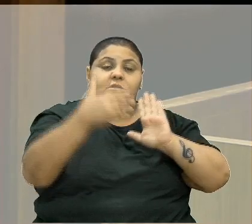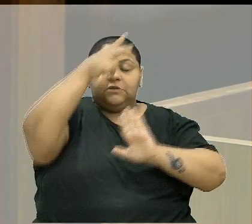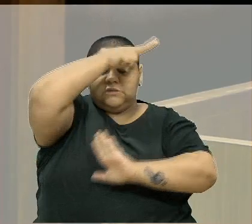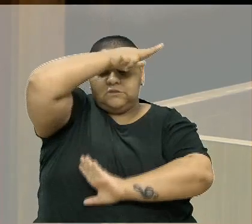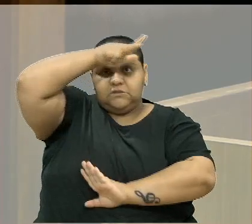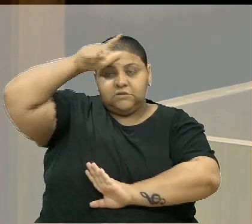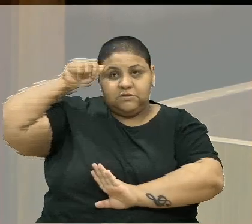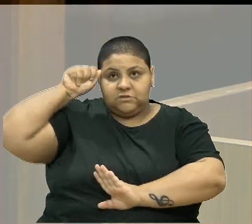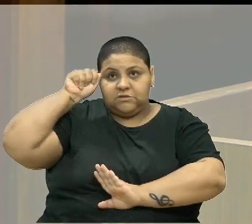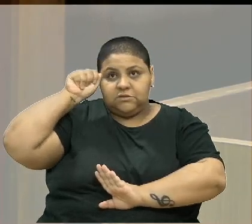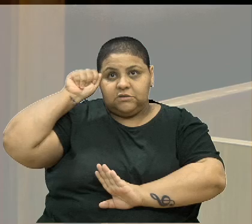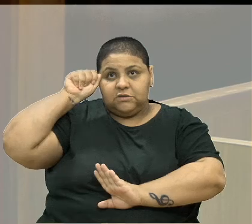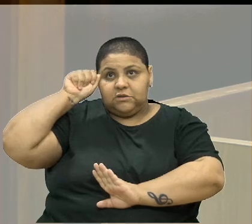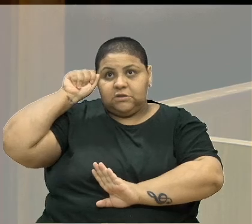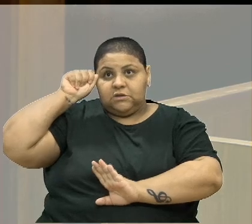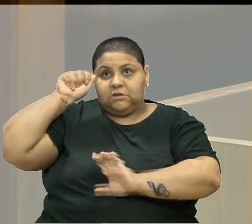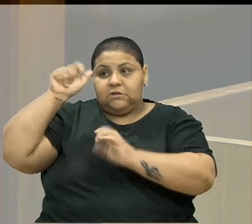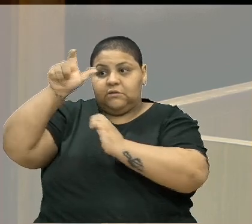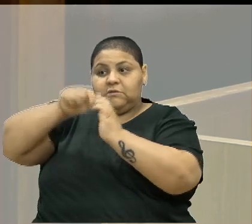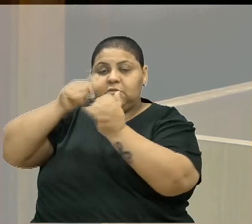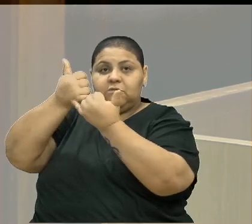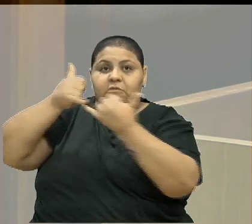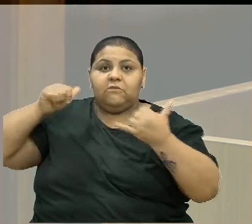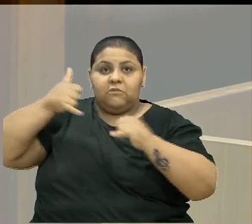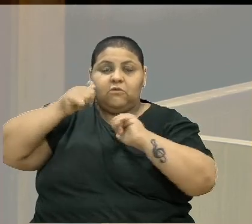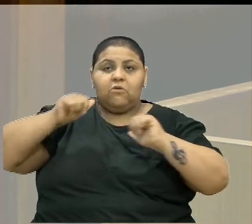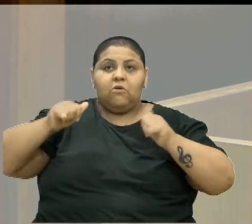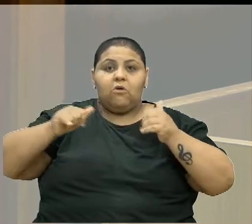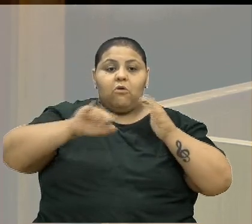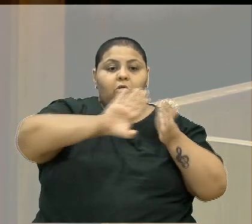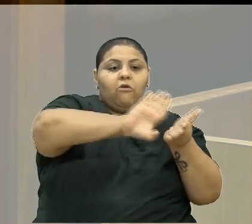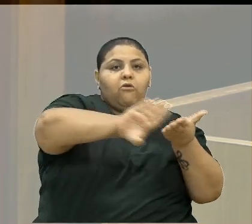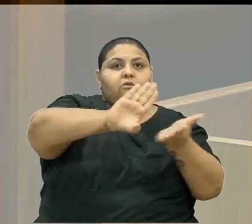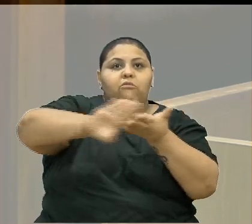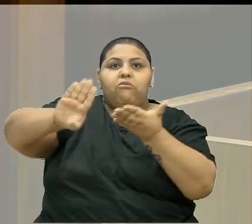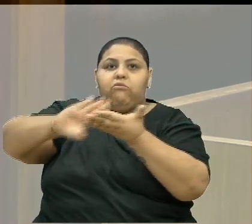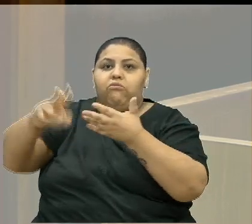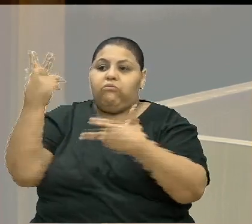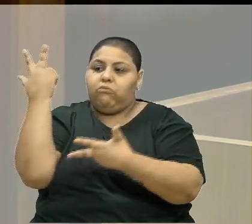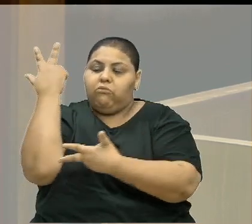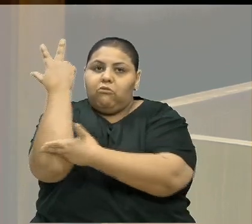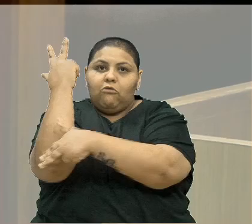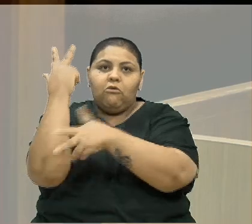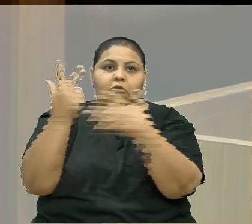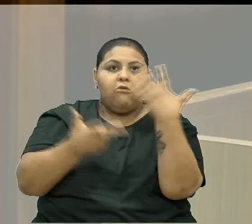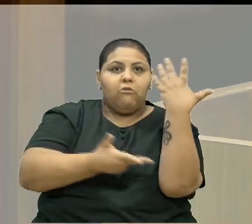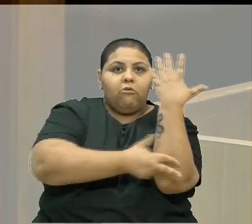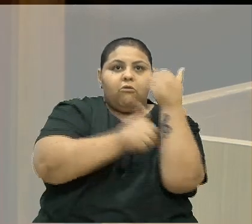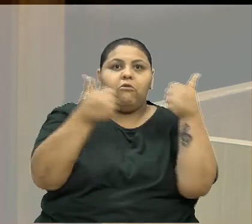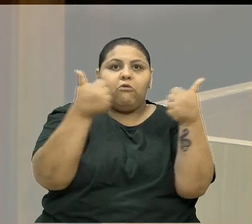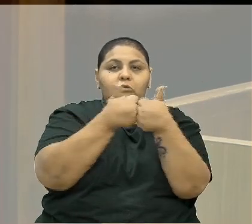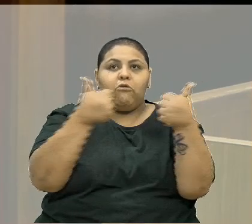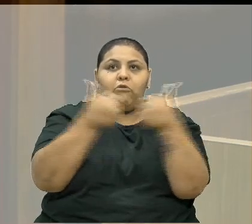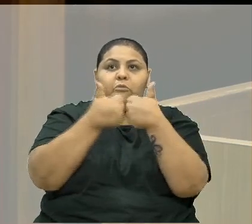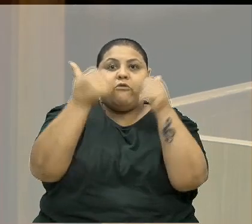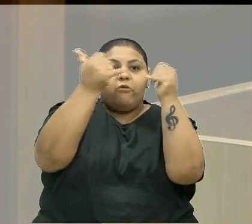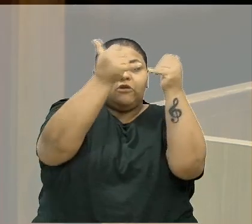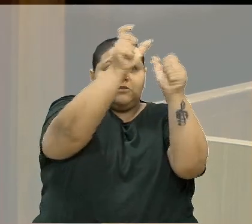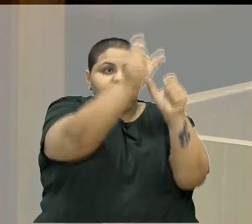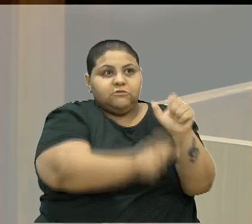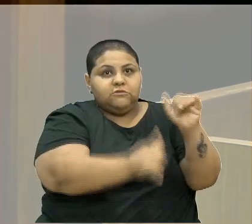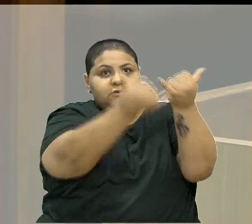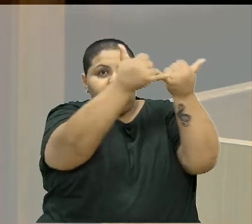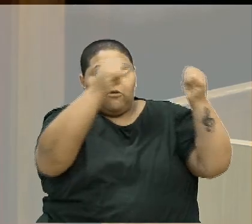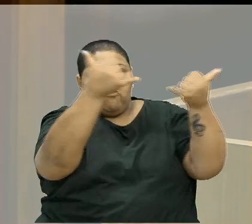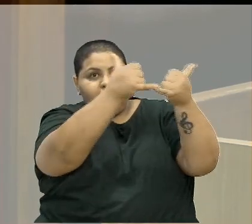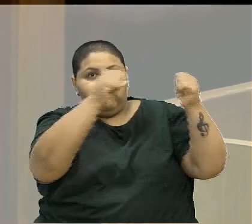e concessionárias de energia removam e façam a poda de árvores que estejam próximas das redes elétricas, linhas